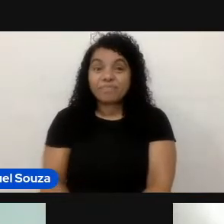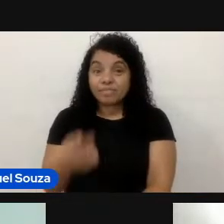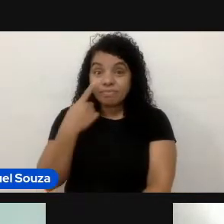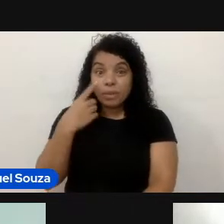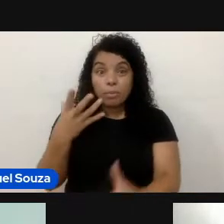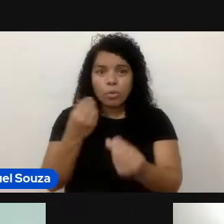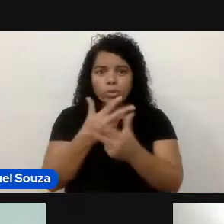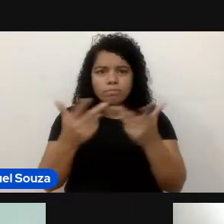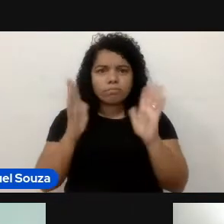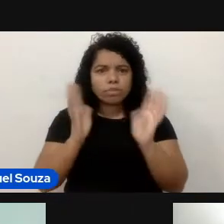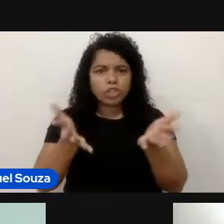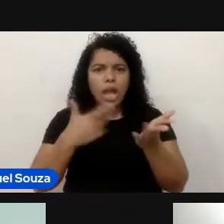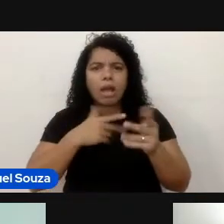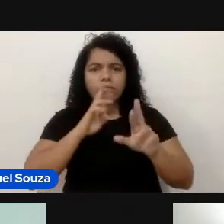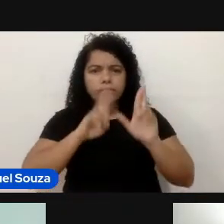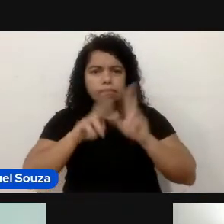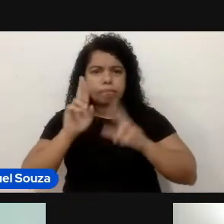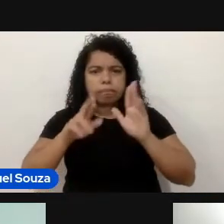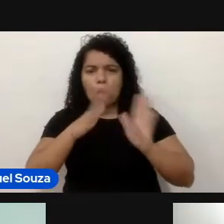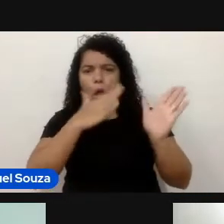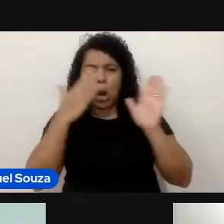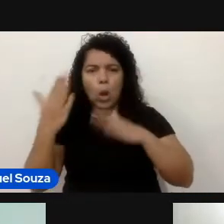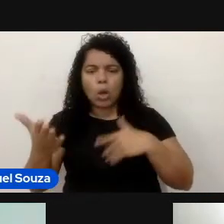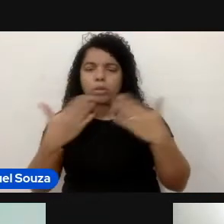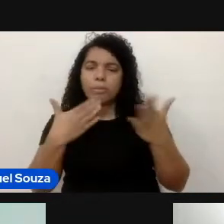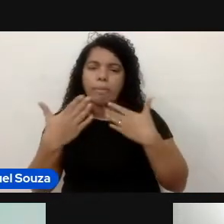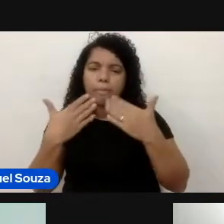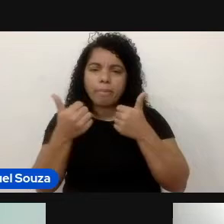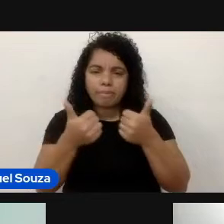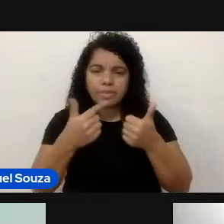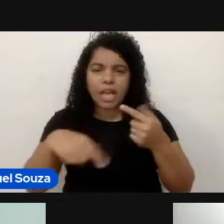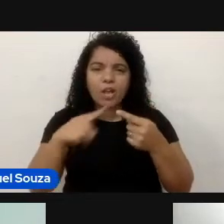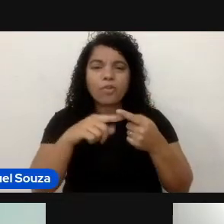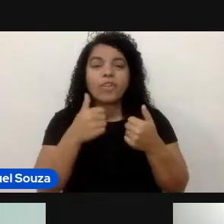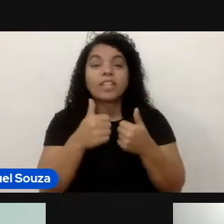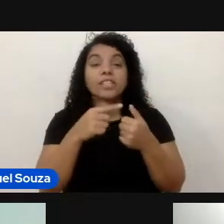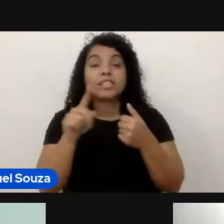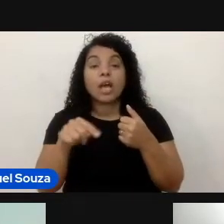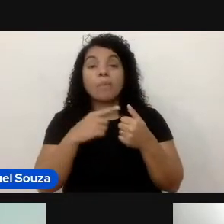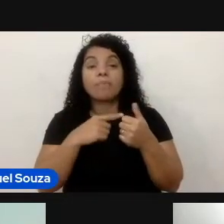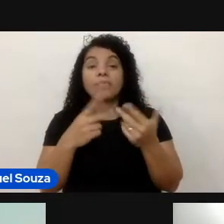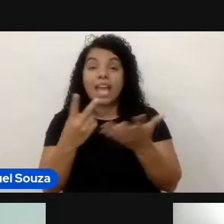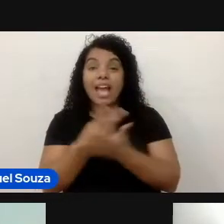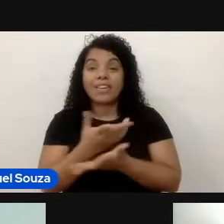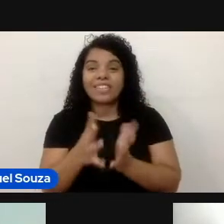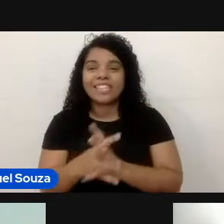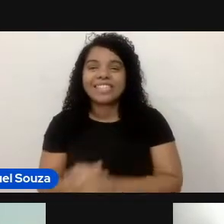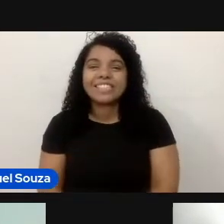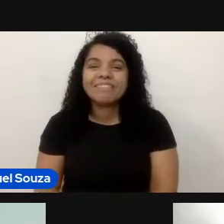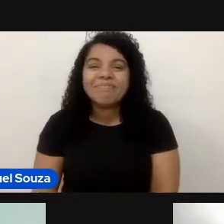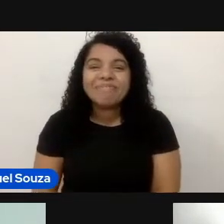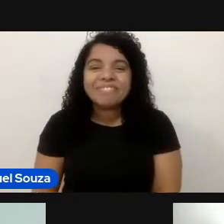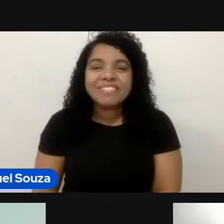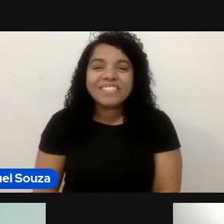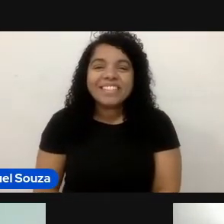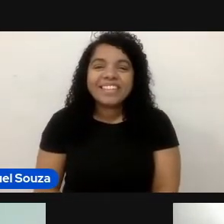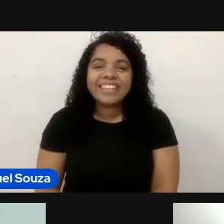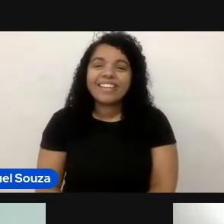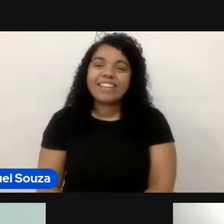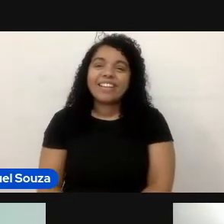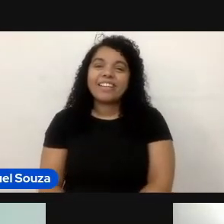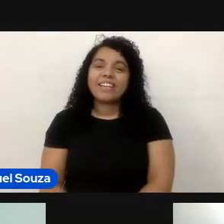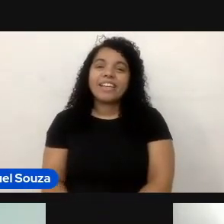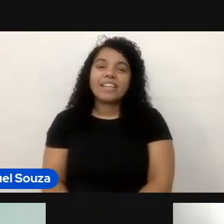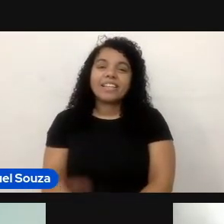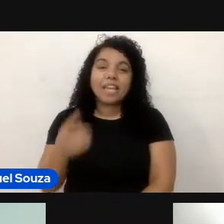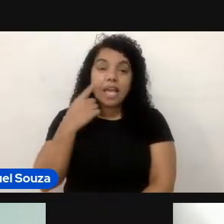já foram sendo respondidas, Sim, né, ao longo do bate-papo, então acaba acontecendo, né? Mas aqui na minha listinha